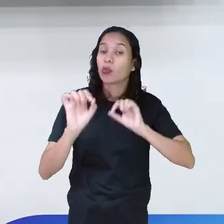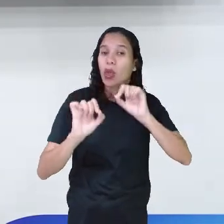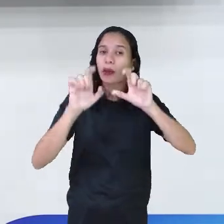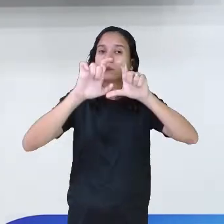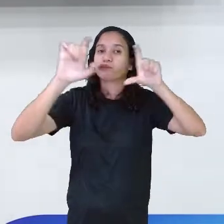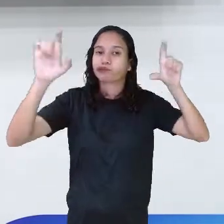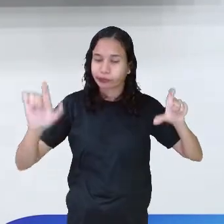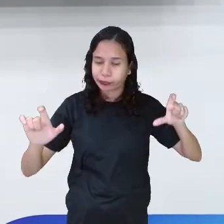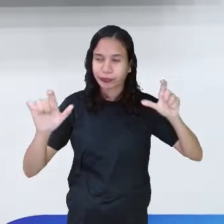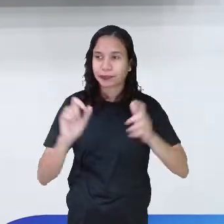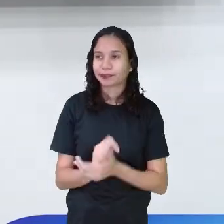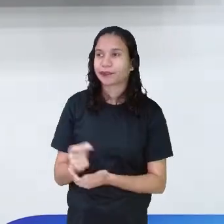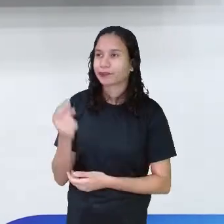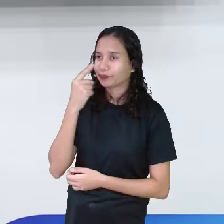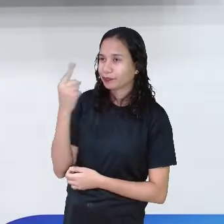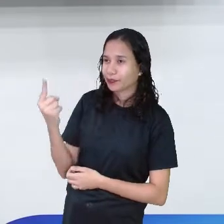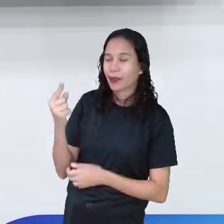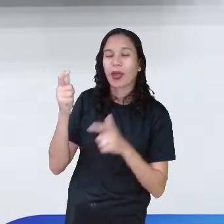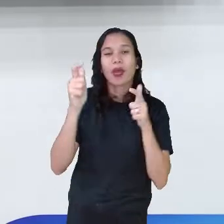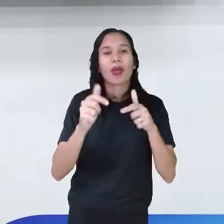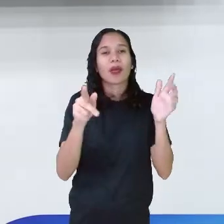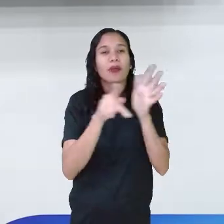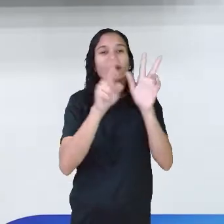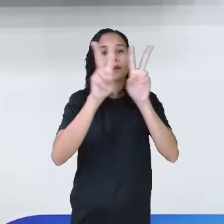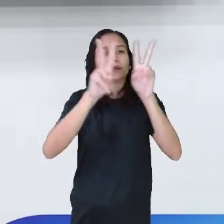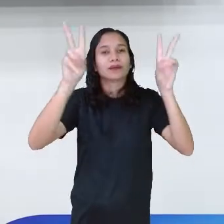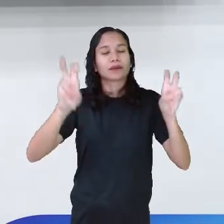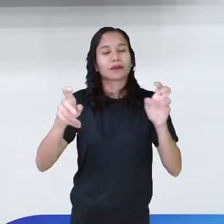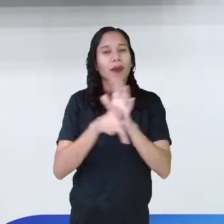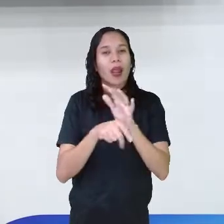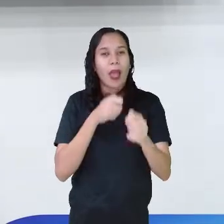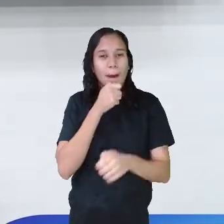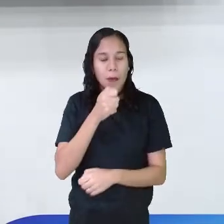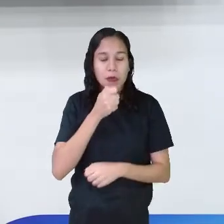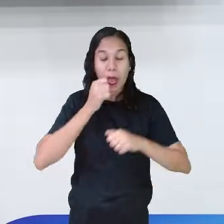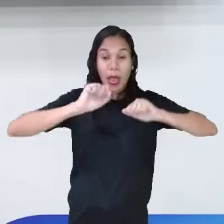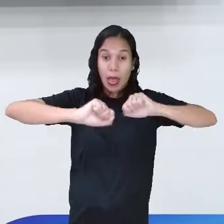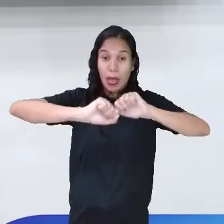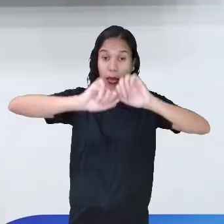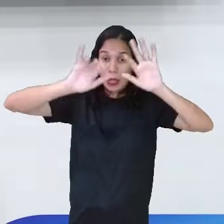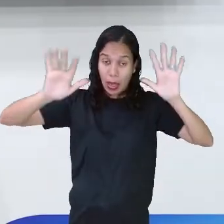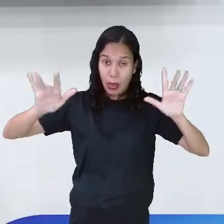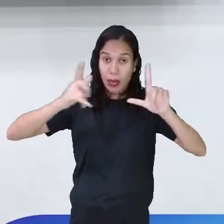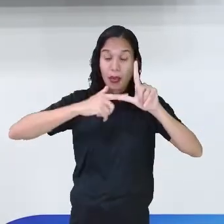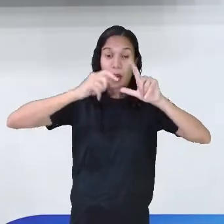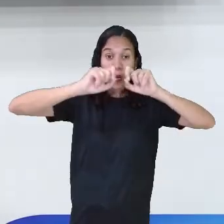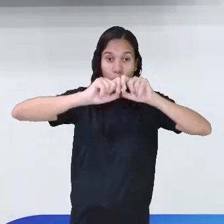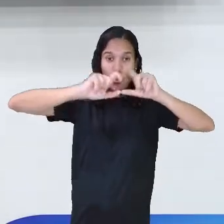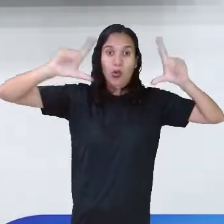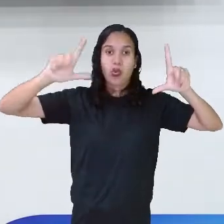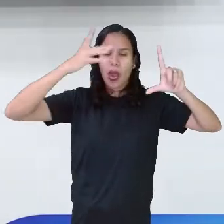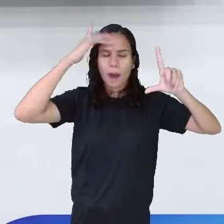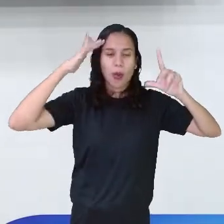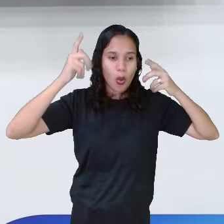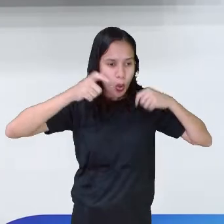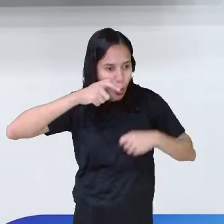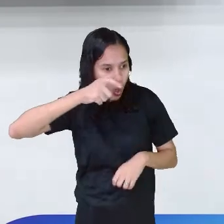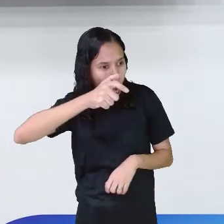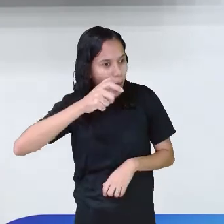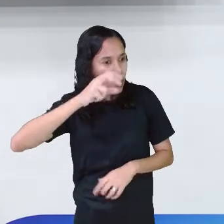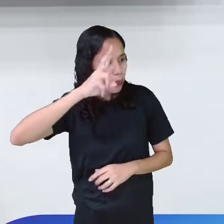Então, veja, é onde se coloca o tema da reportagem de forma clara e que atraia o interesse do